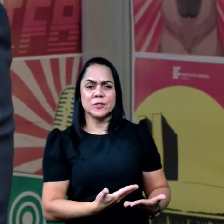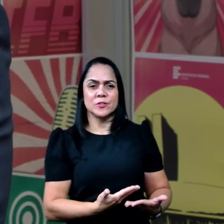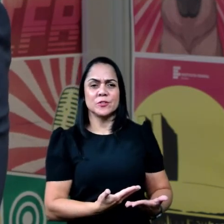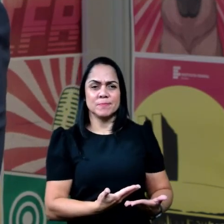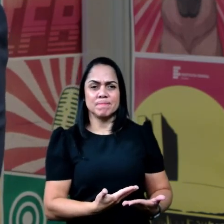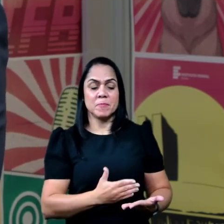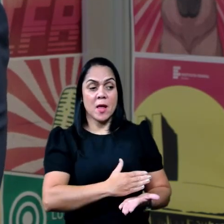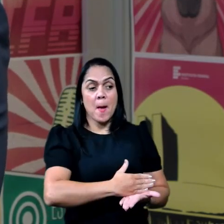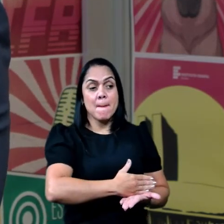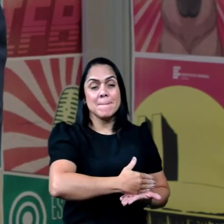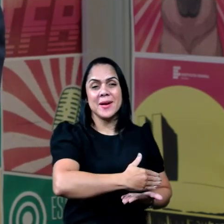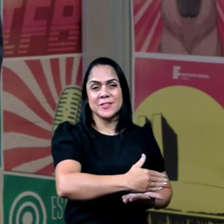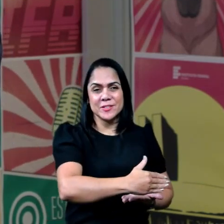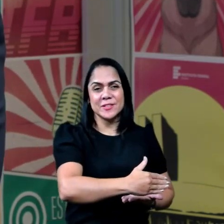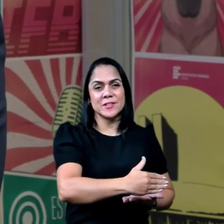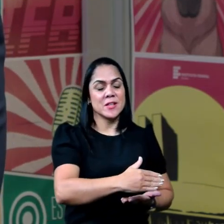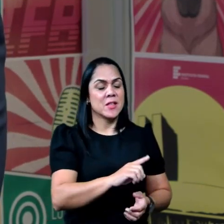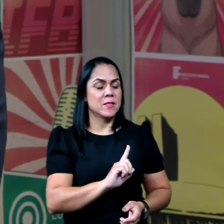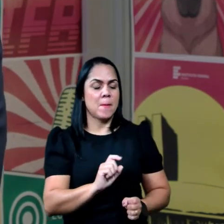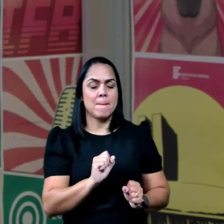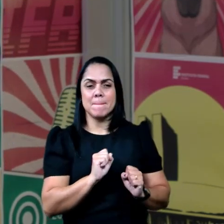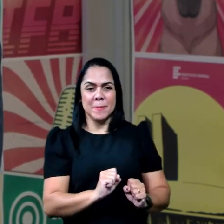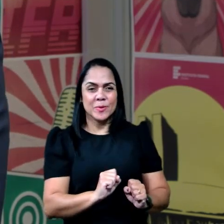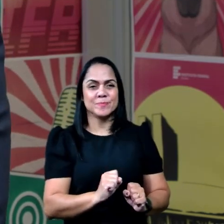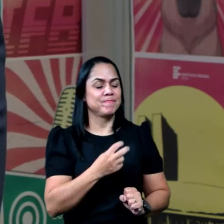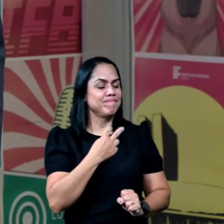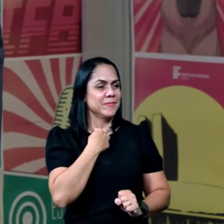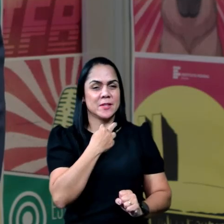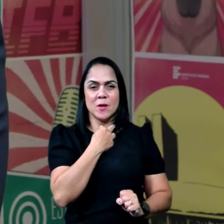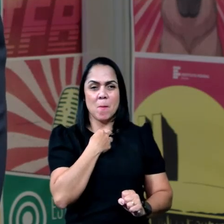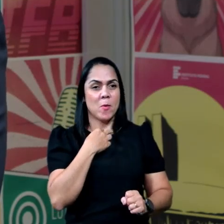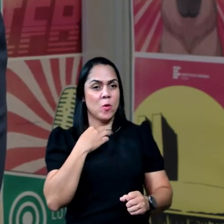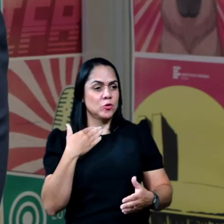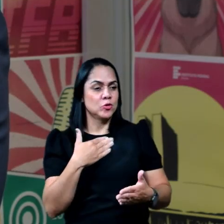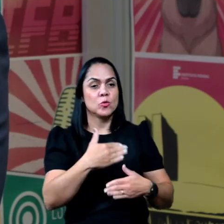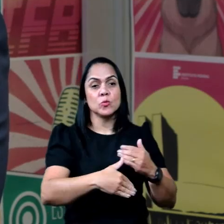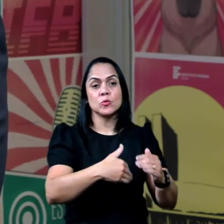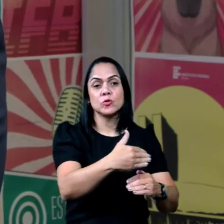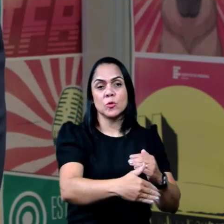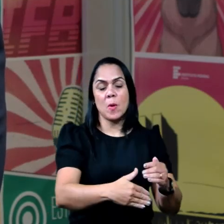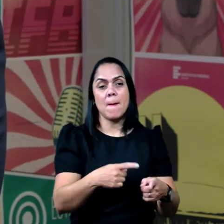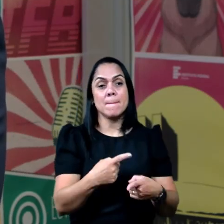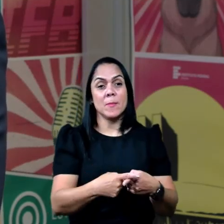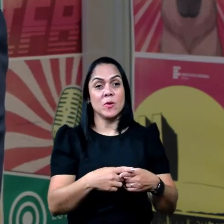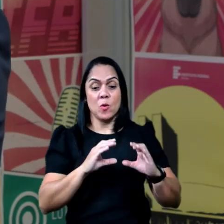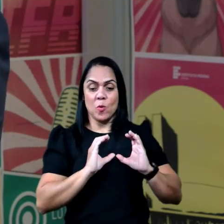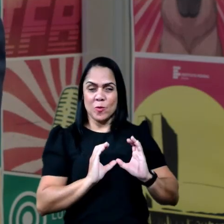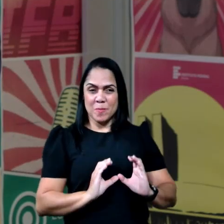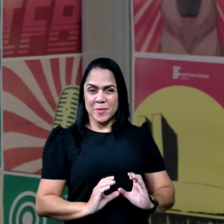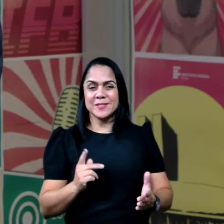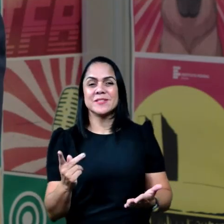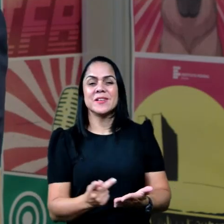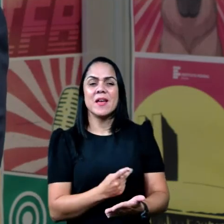a partir desse momento você não deve continuar, porque isso pode sim ser considerado um comportamento punível. Então, só quis